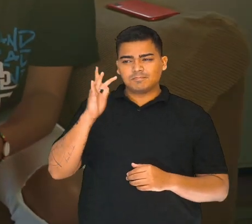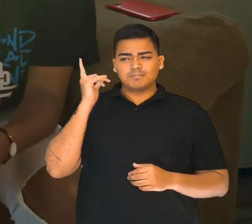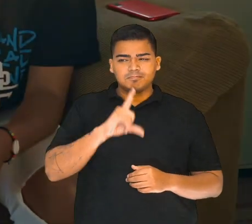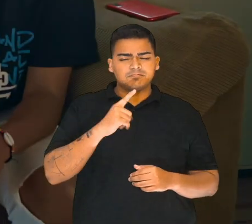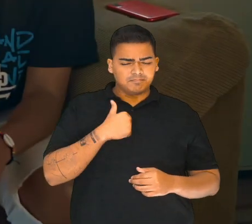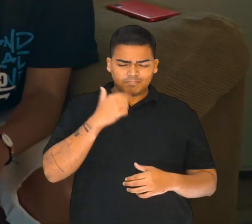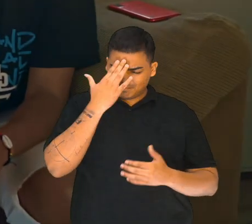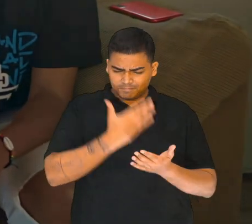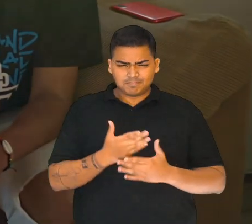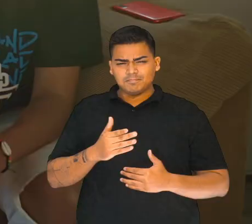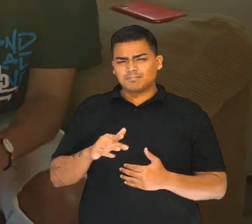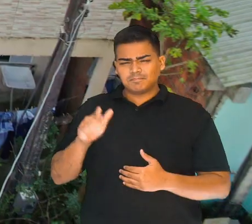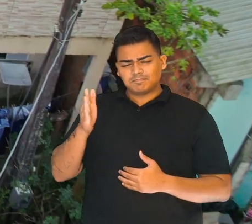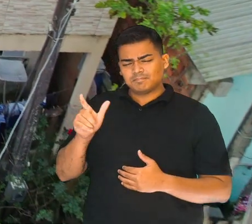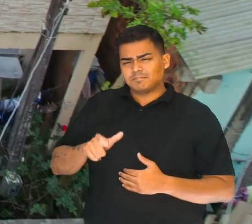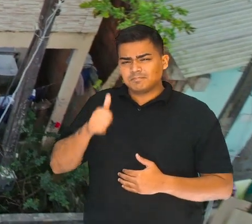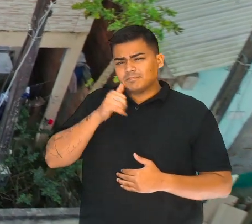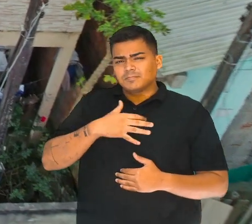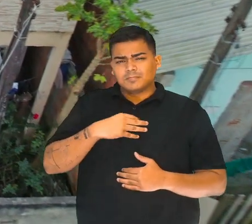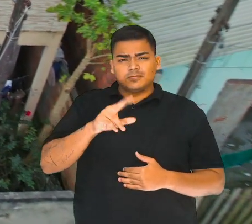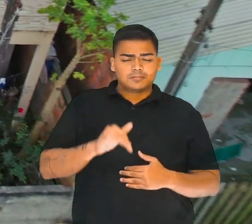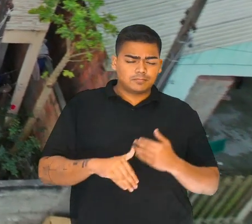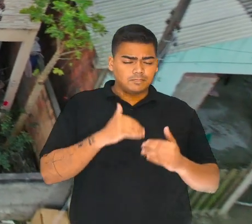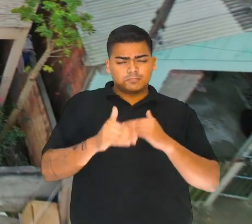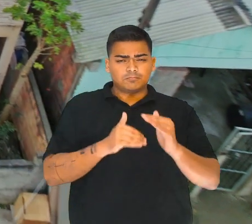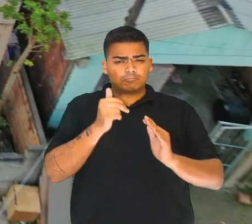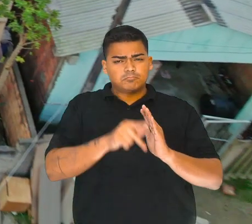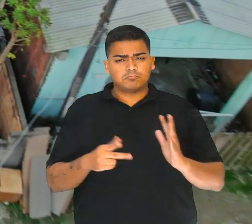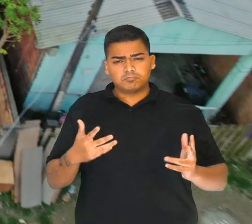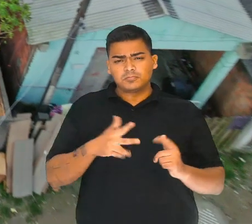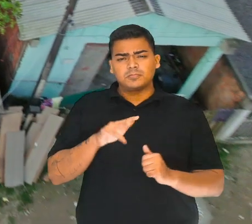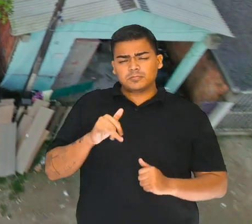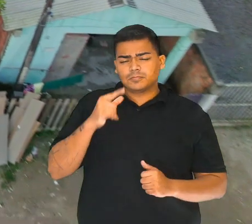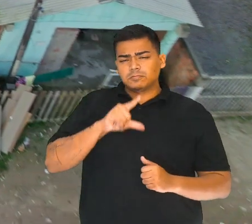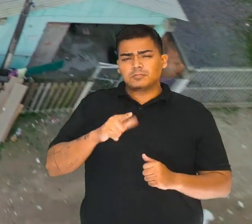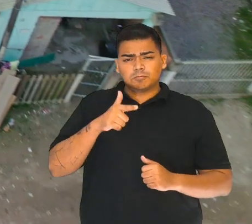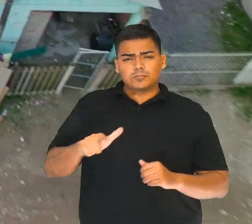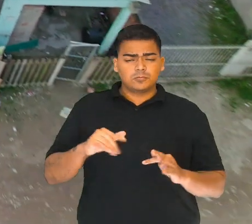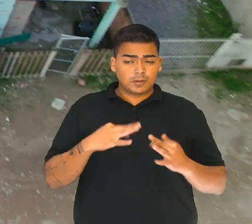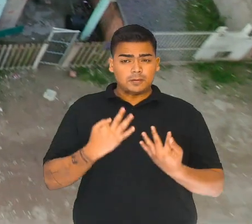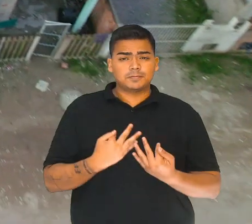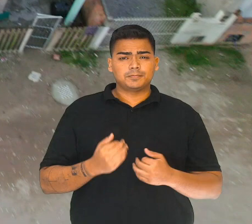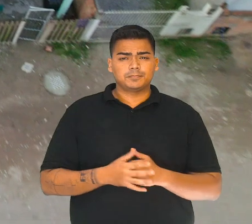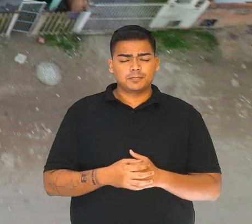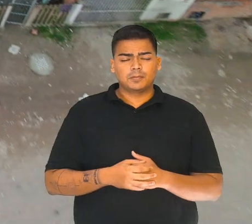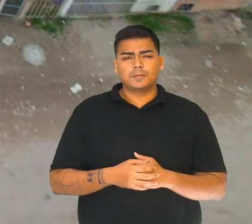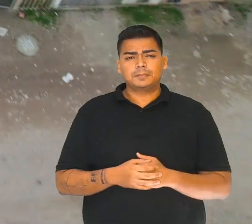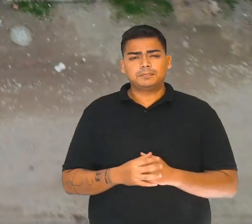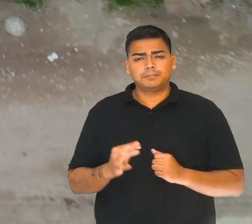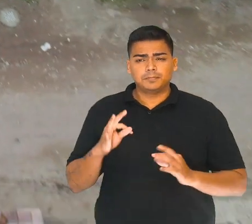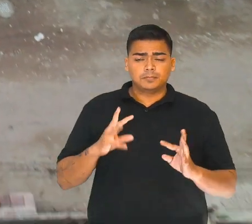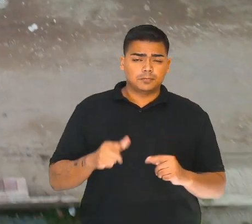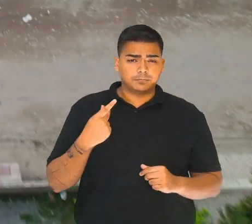e eu creio que ela vai chegar muito longe, graças a esse projeto maravilhoso. E creio que vai alcançar outras famílias também. Que todas